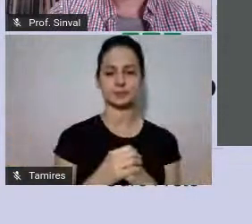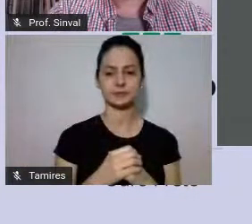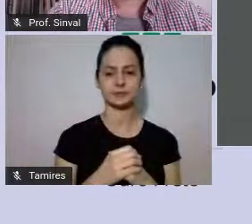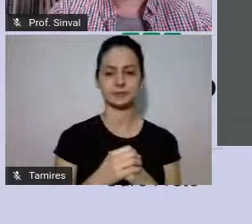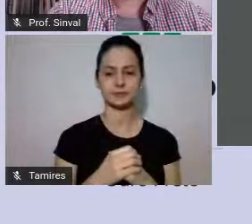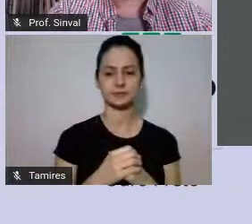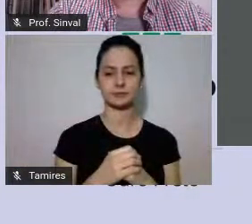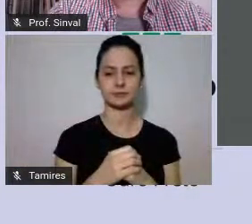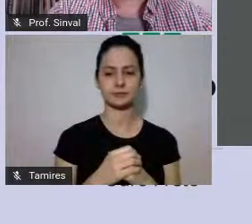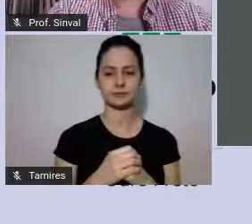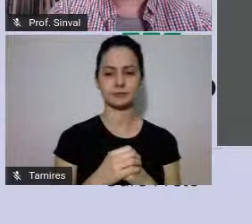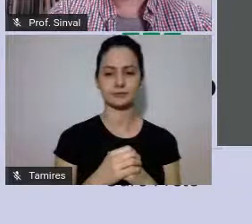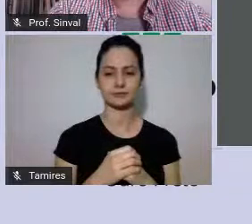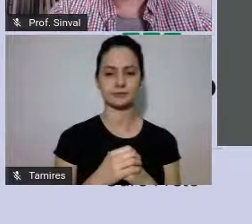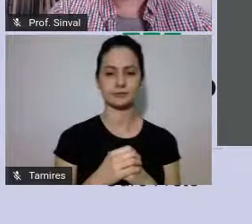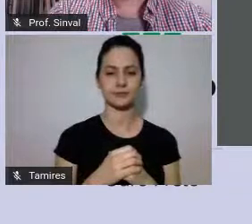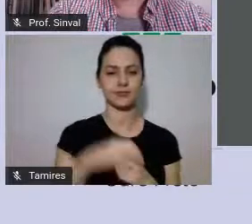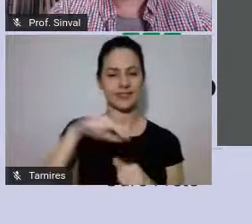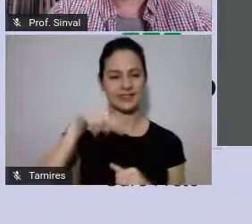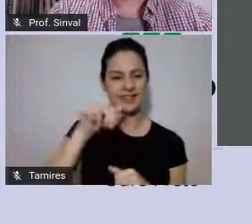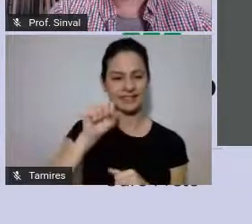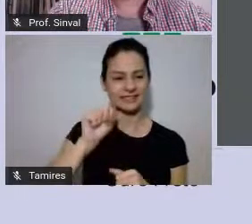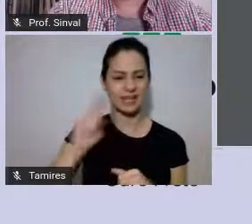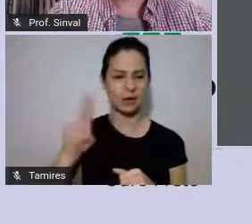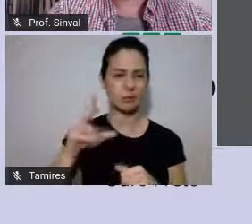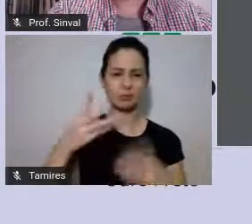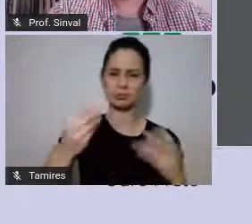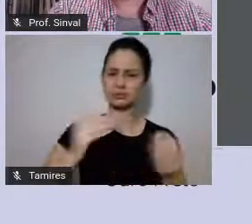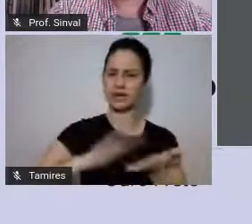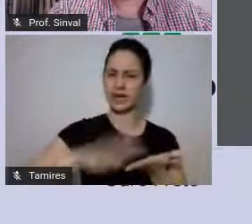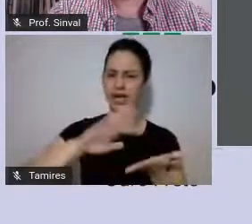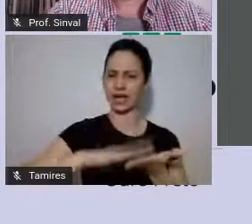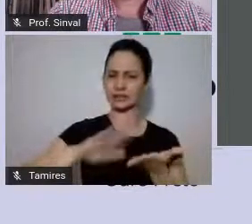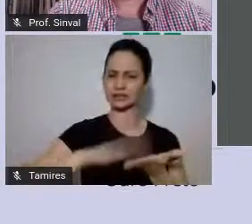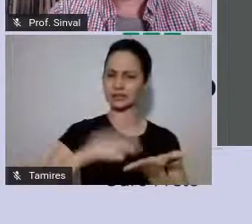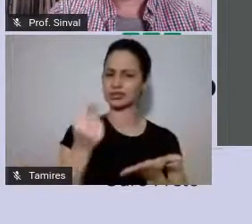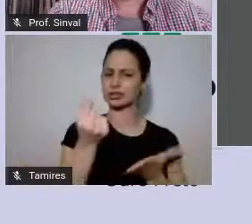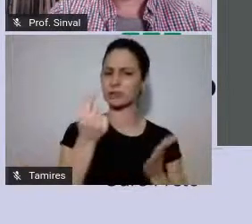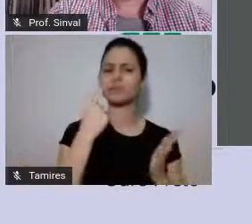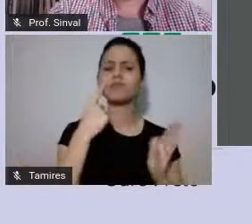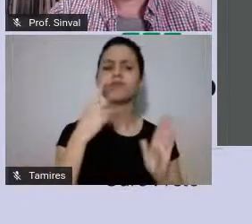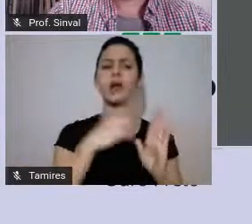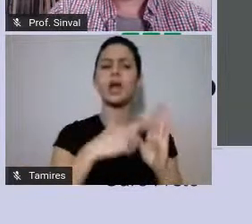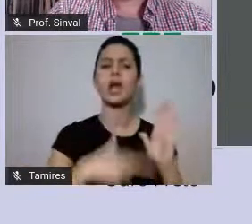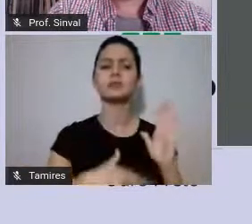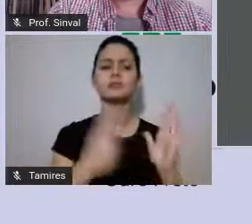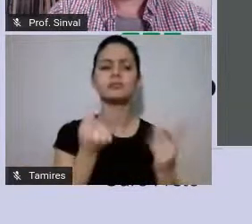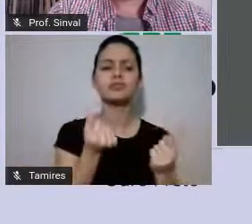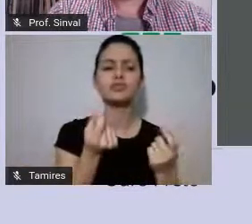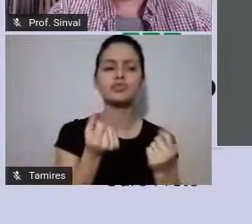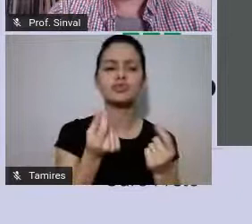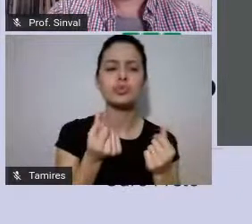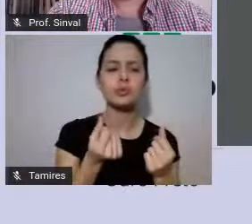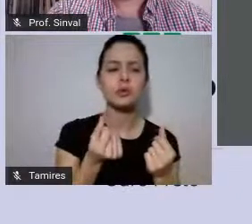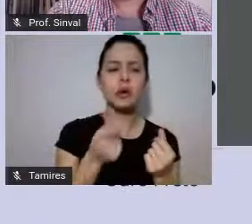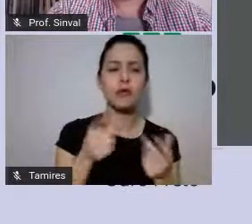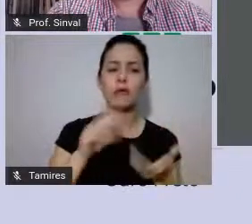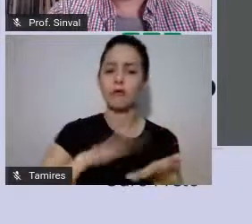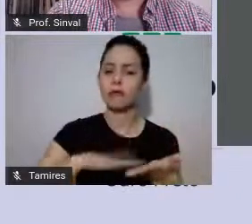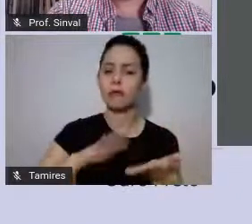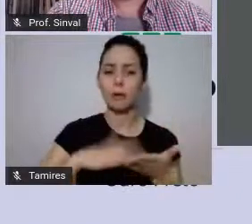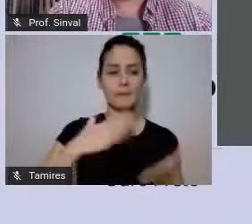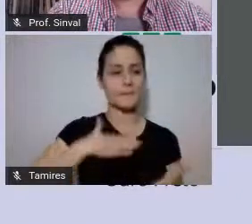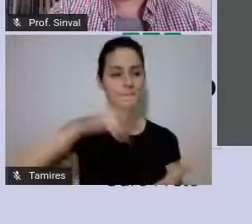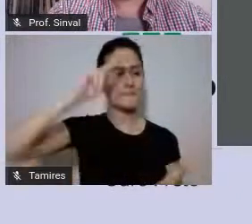acha que o Nassau está gastando muito dinheiro no Brasil, pede um relatório sobre seus gastos e descobre que ele gastava do próprio